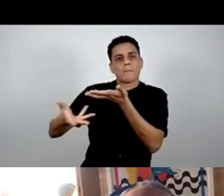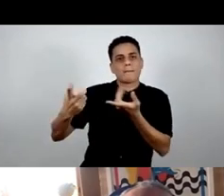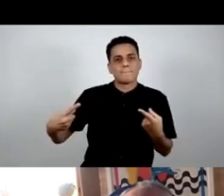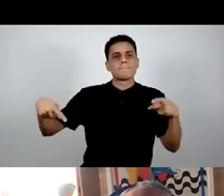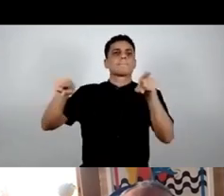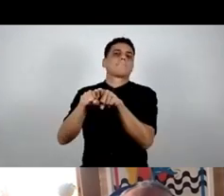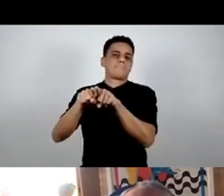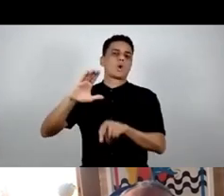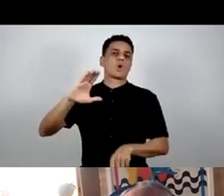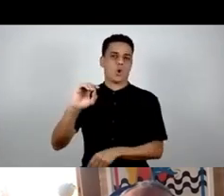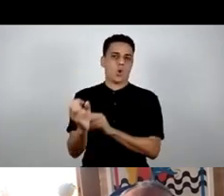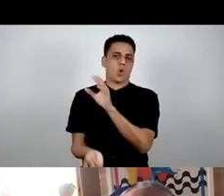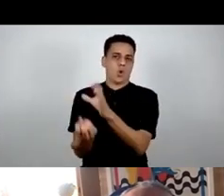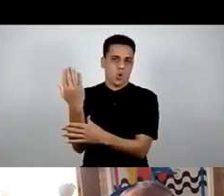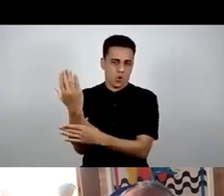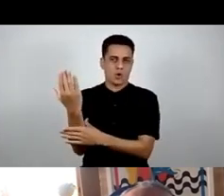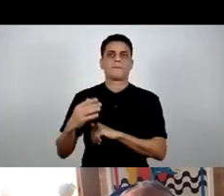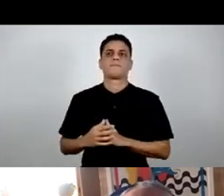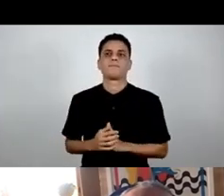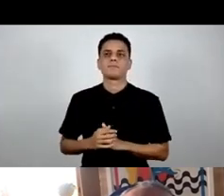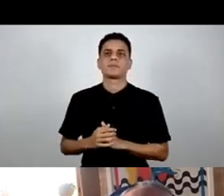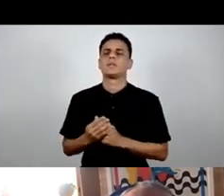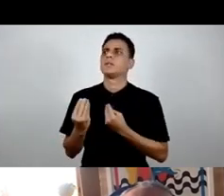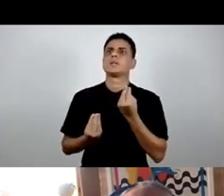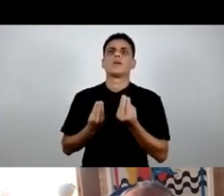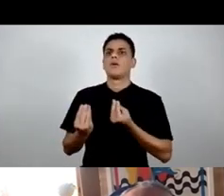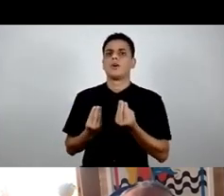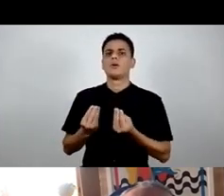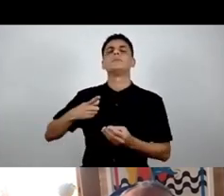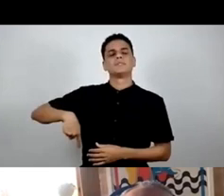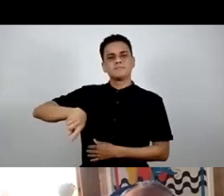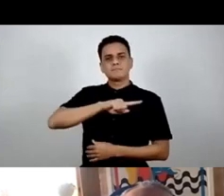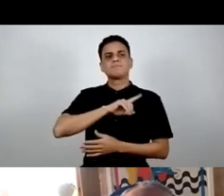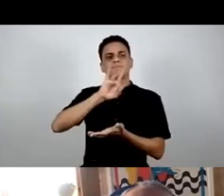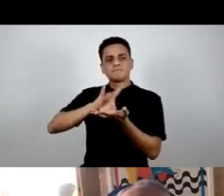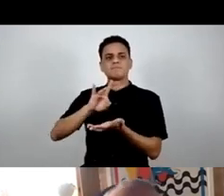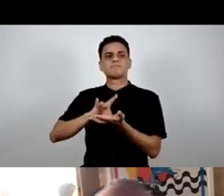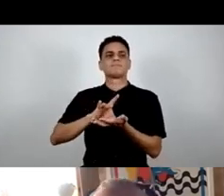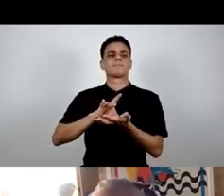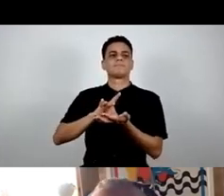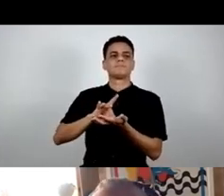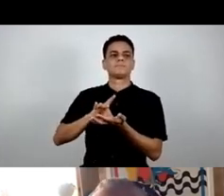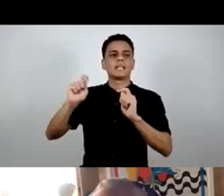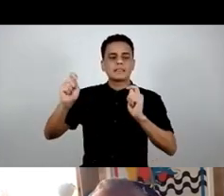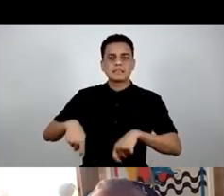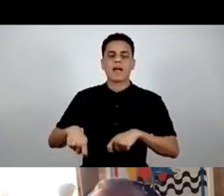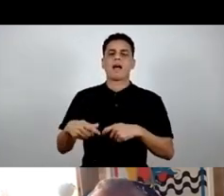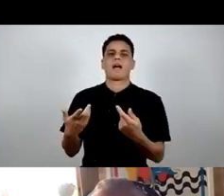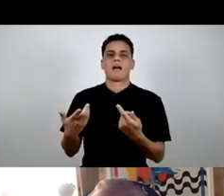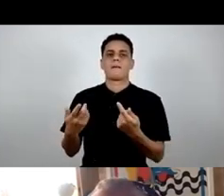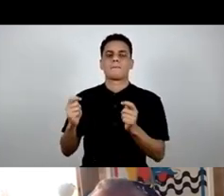coprodução, em que pudéssemos poder exercer, né,